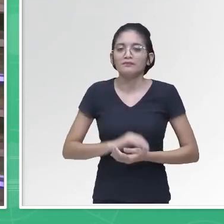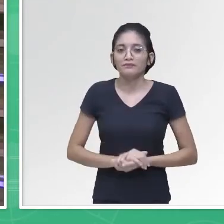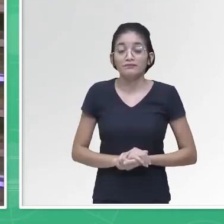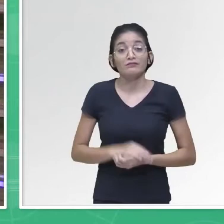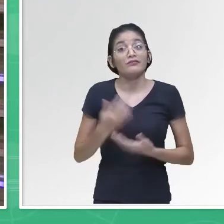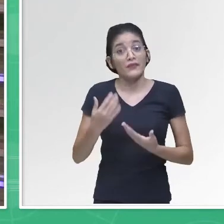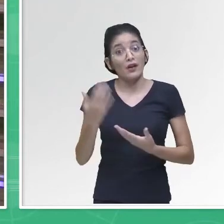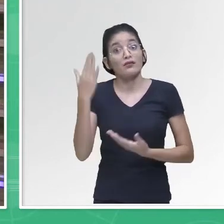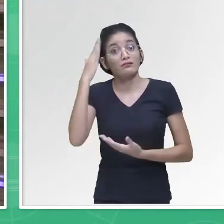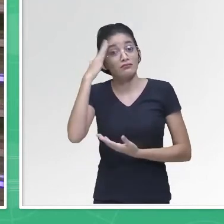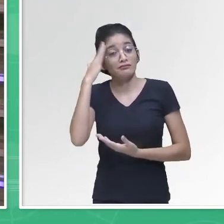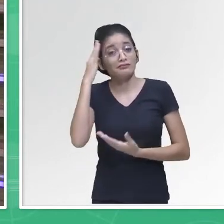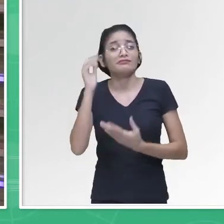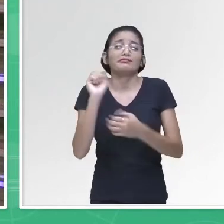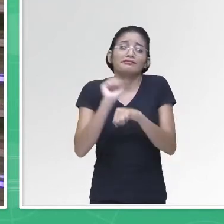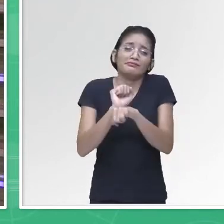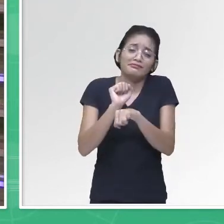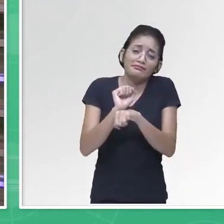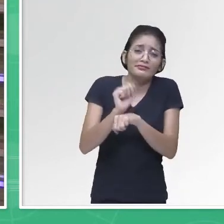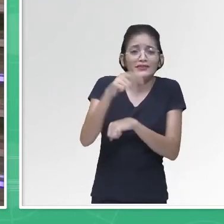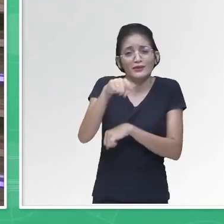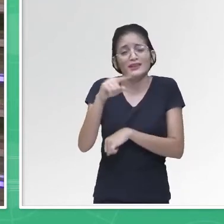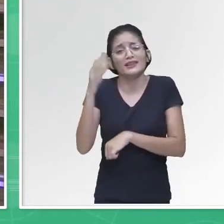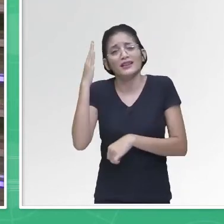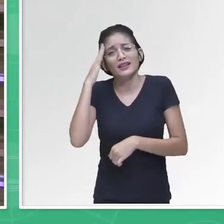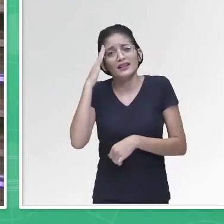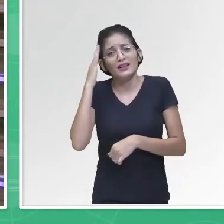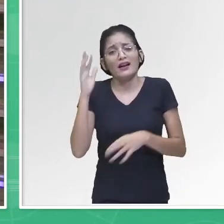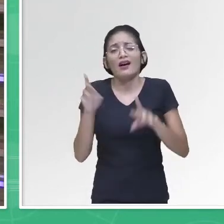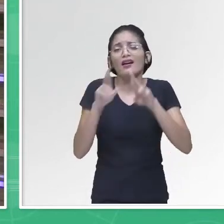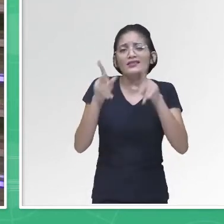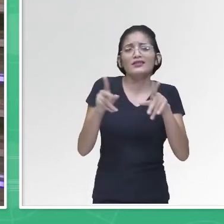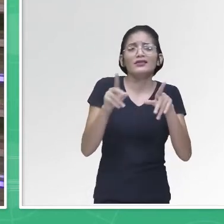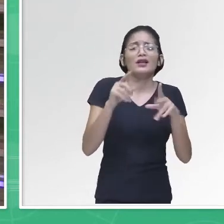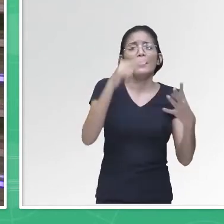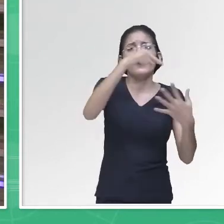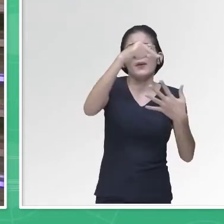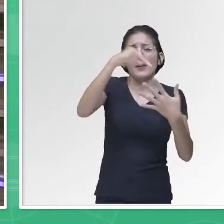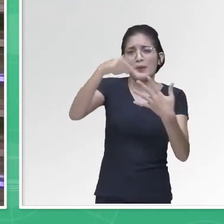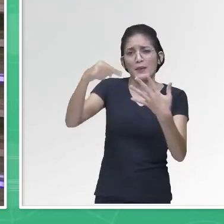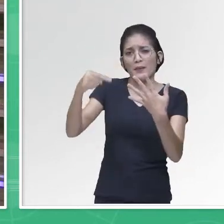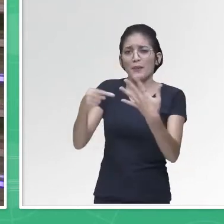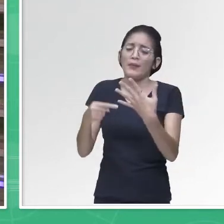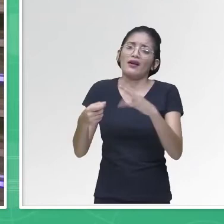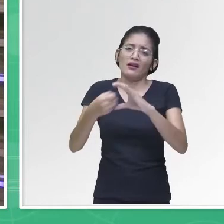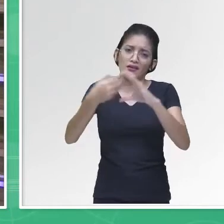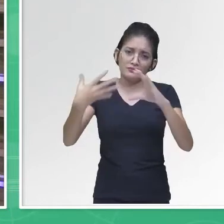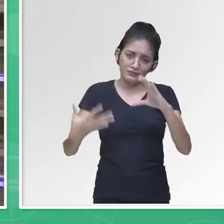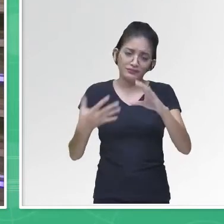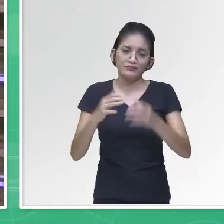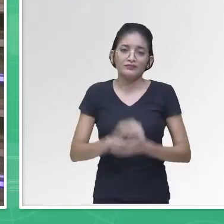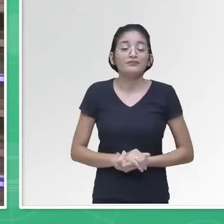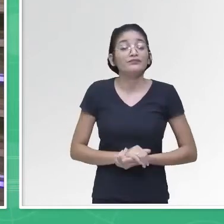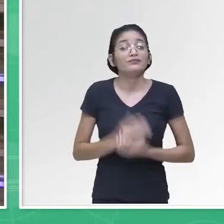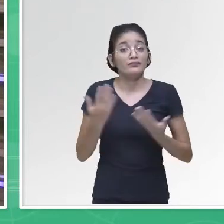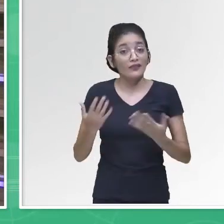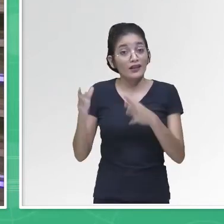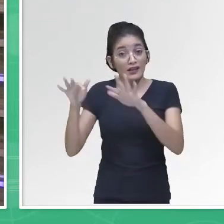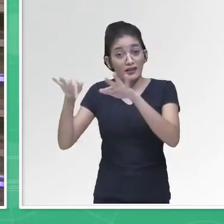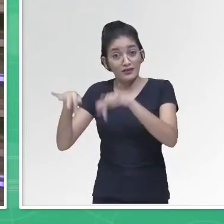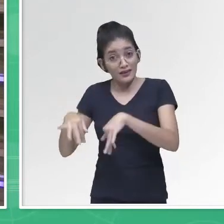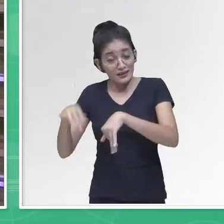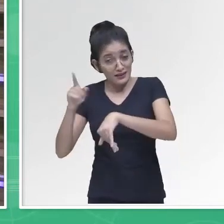espero que vocês tenham compreendido aí a diferença de cada uma dessas soluções. Finalizamos o